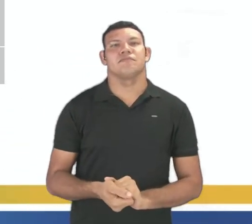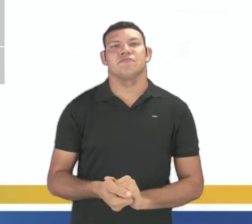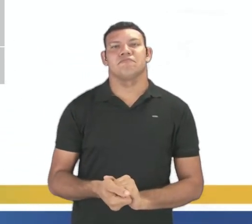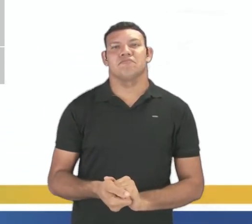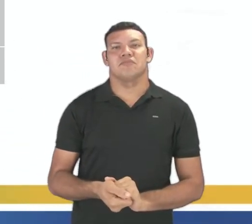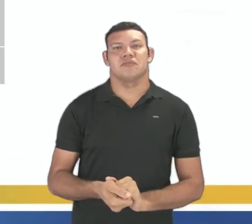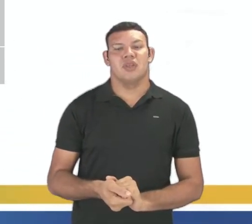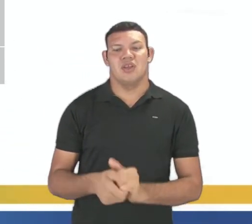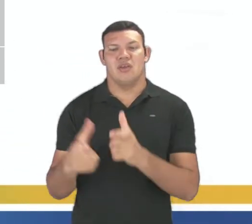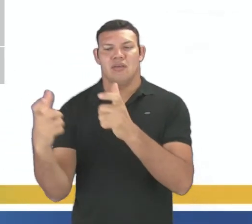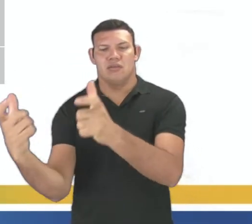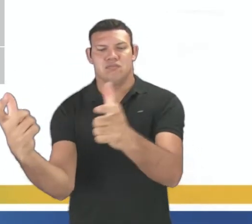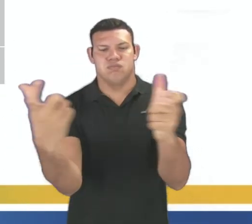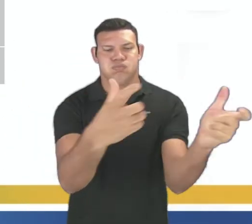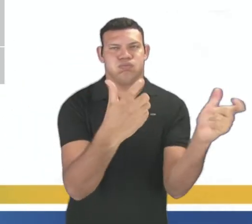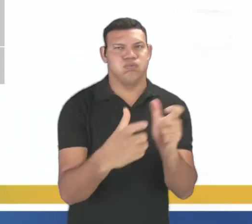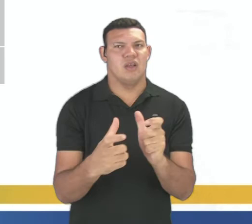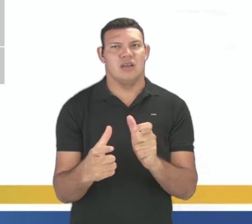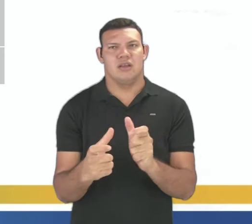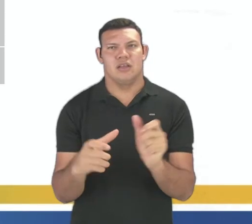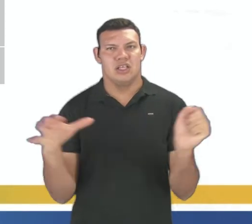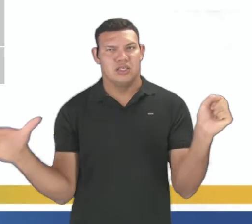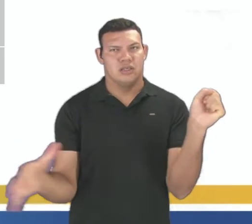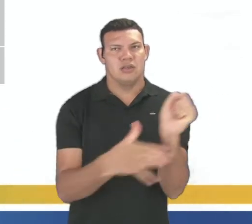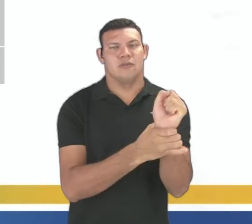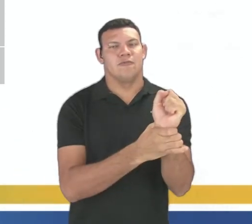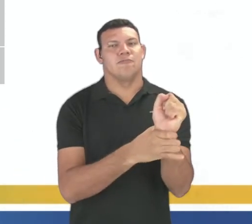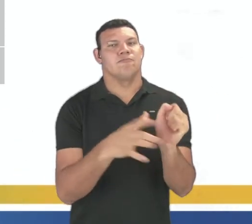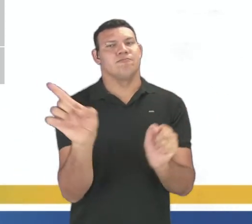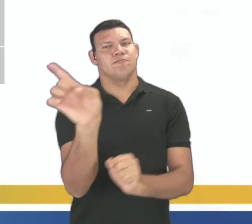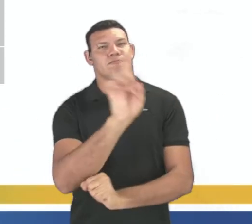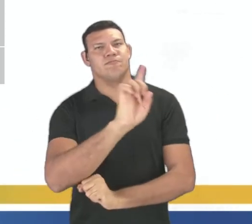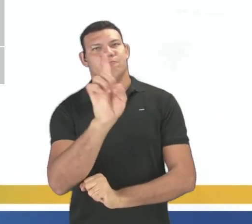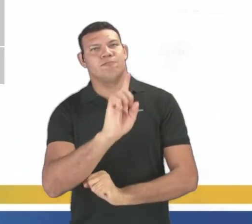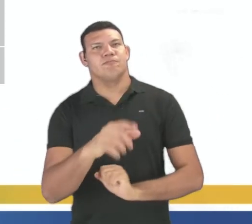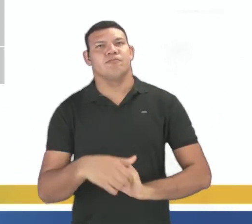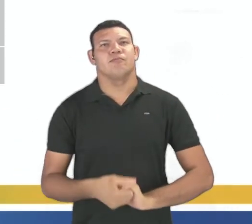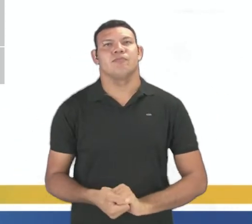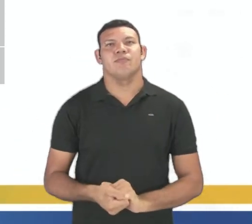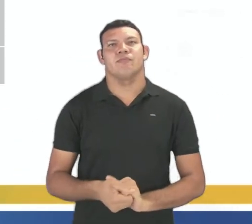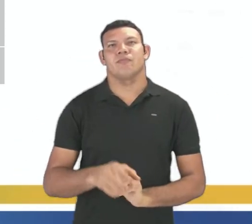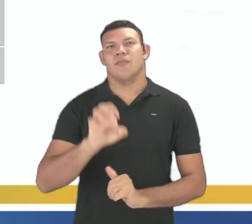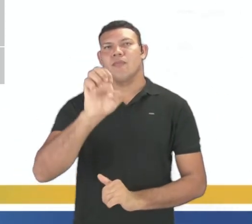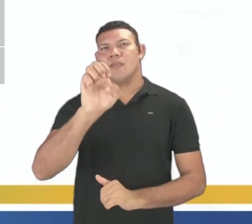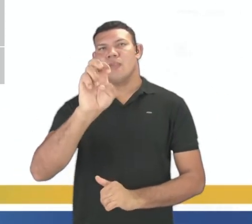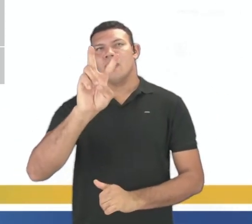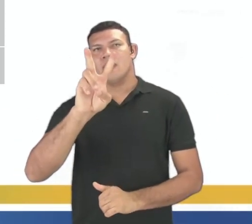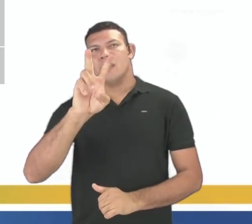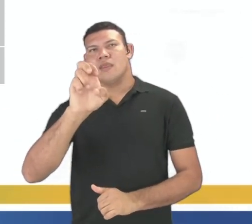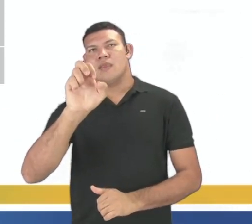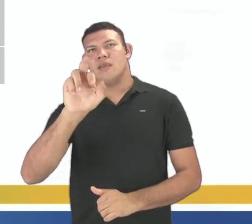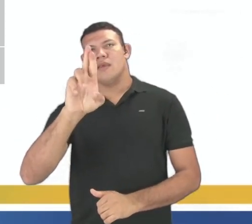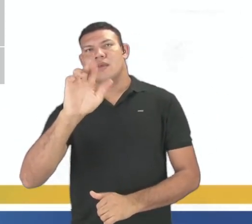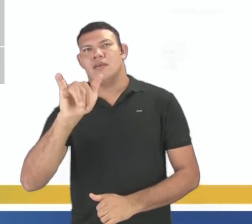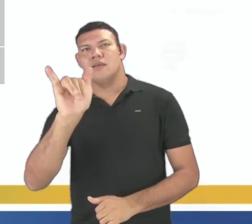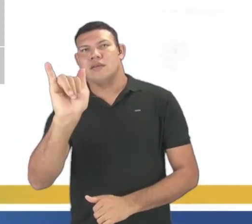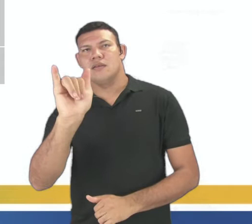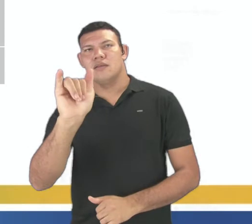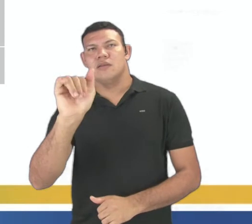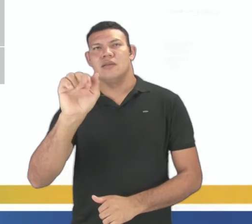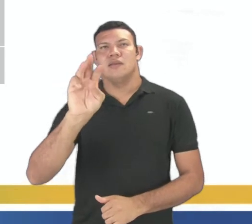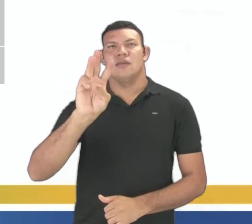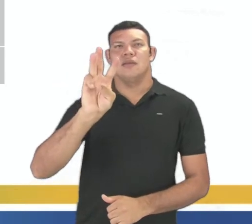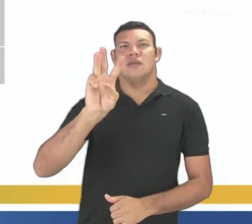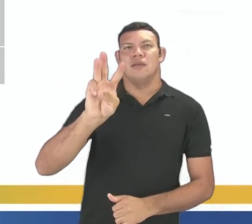seguro. Nenhum lugar é mais seguro. Entendem? E o último, every, everywhere. Todos os lugares, ou todo